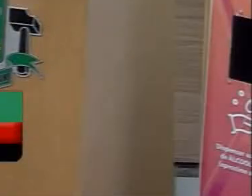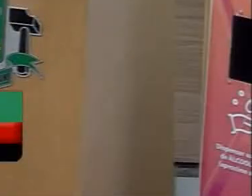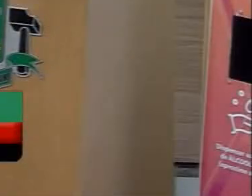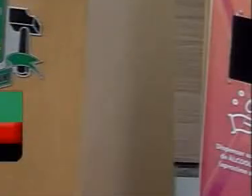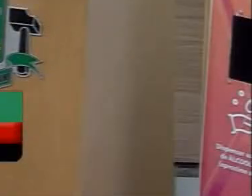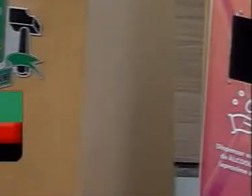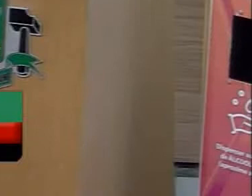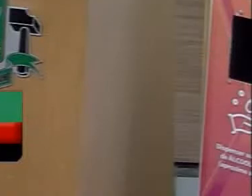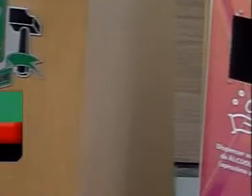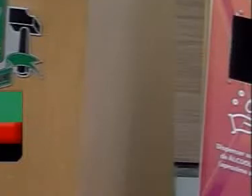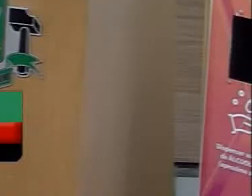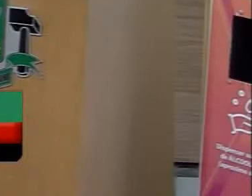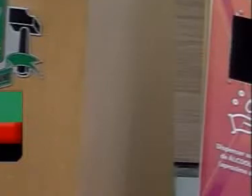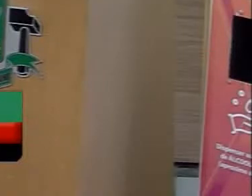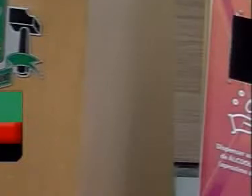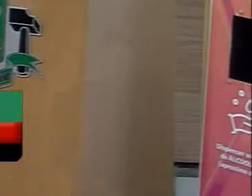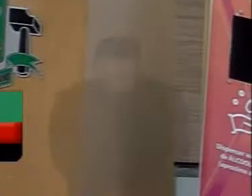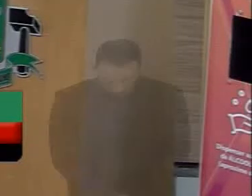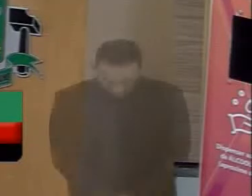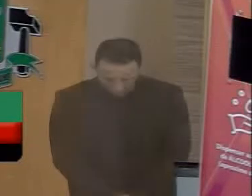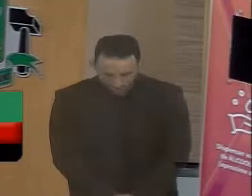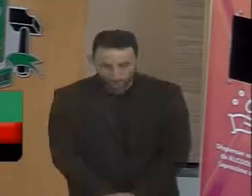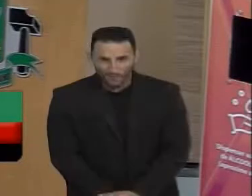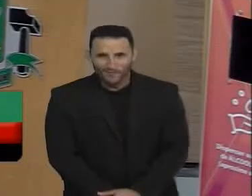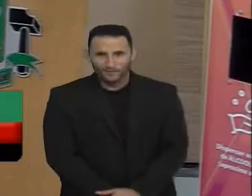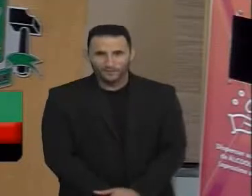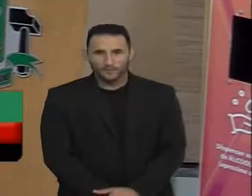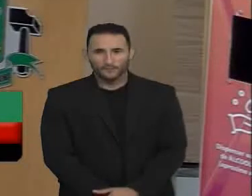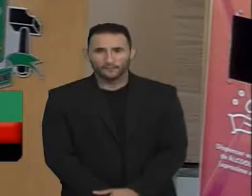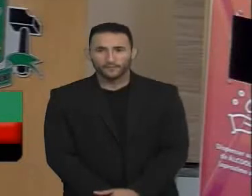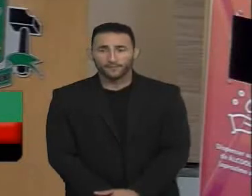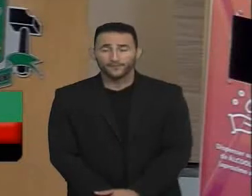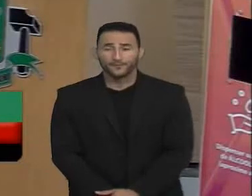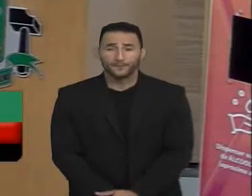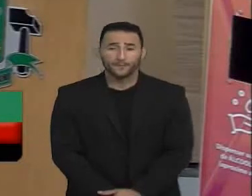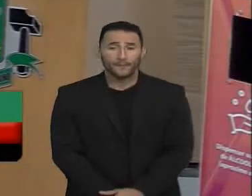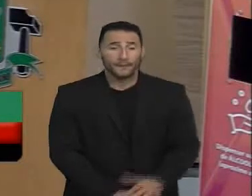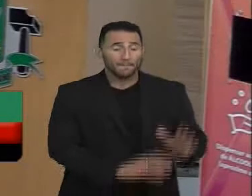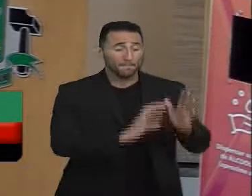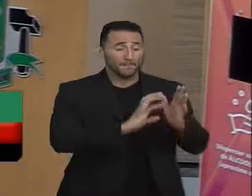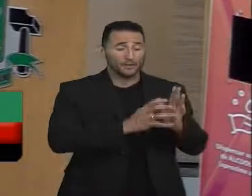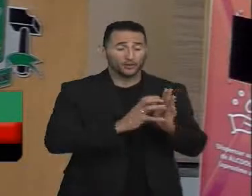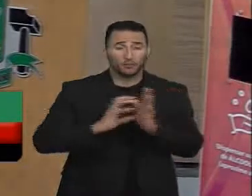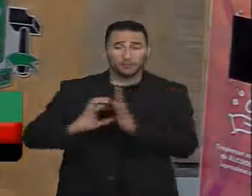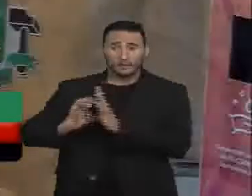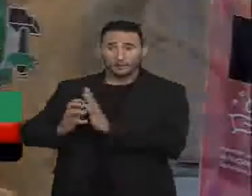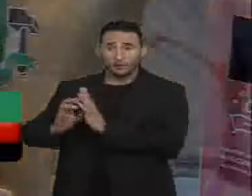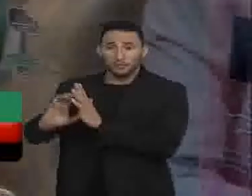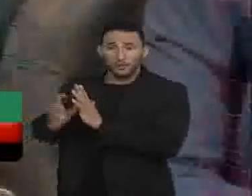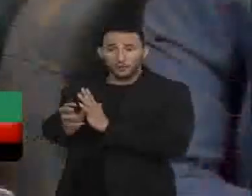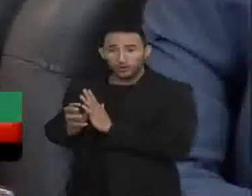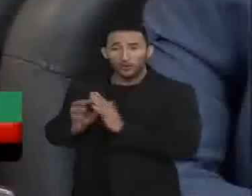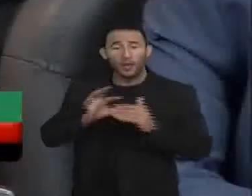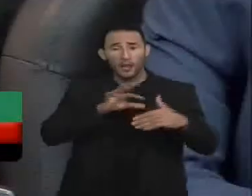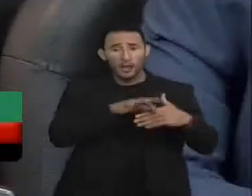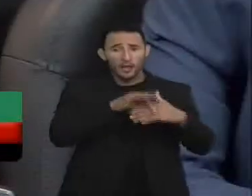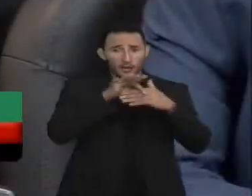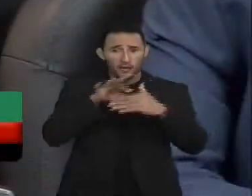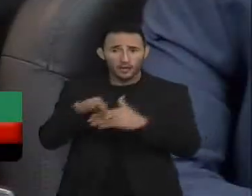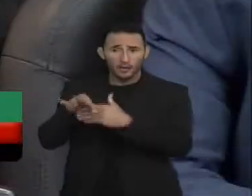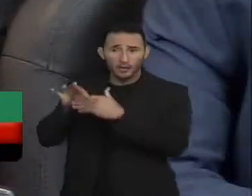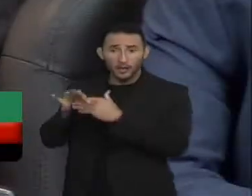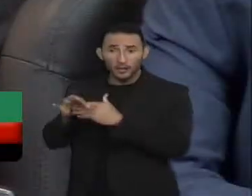gabinete, até, portanto, para a gente não ficar, de repente, falando que vamos até um item e aí muda seu